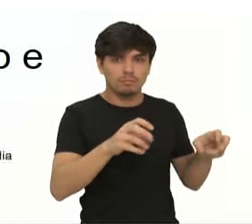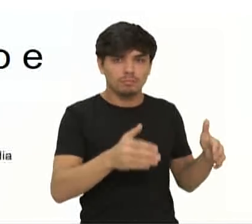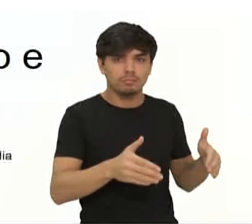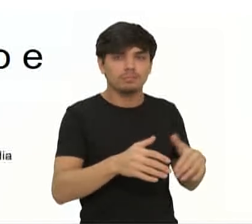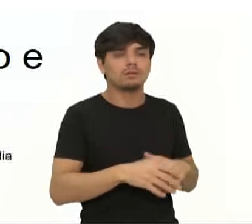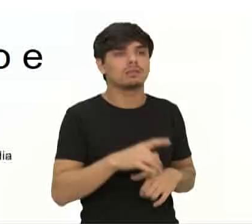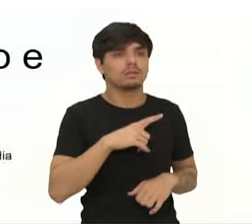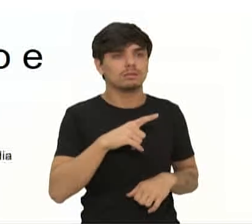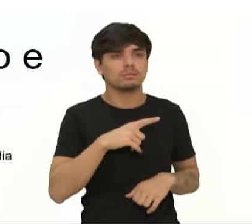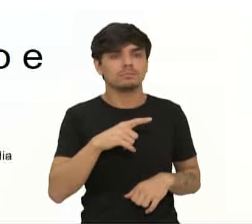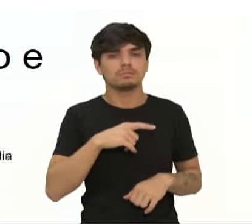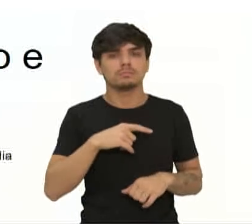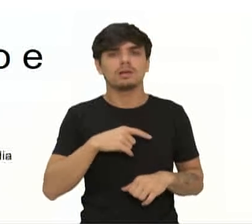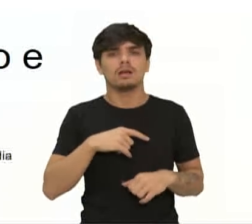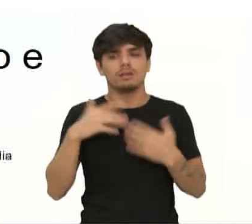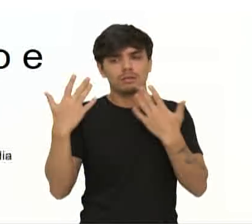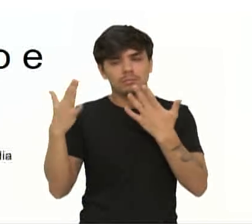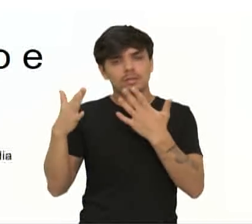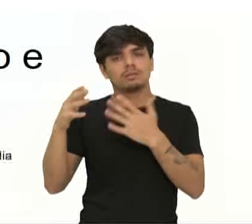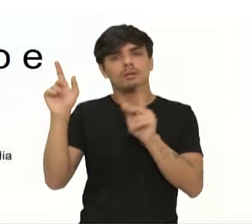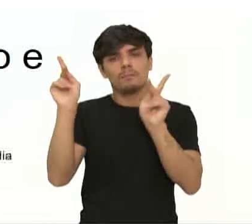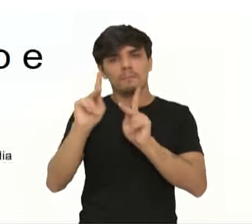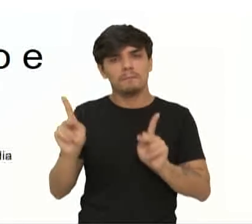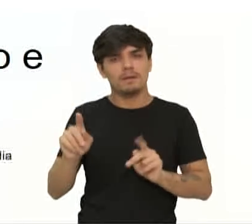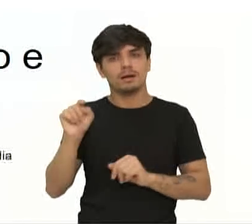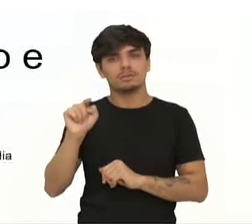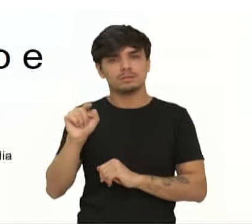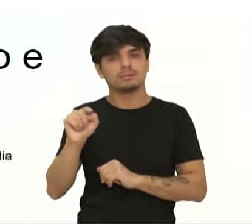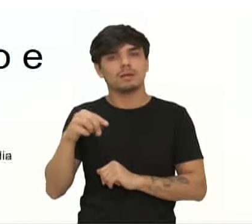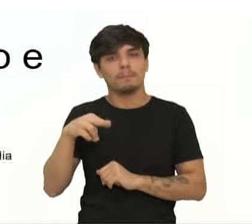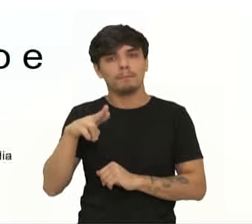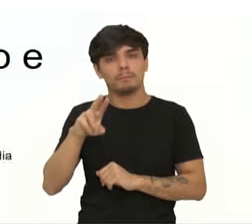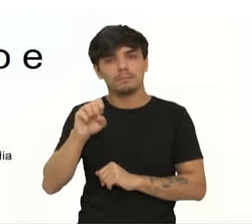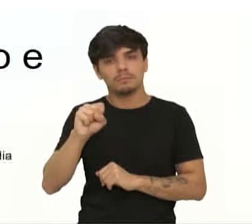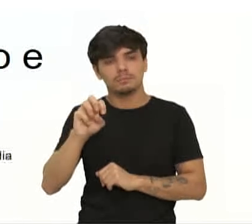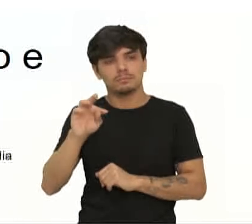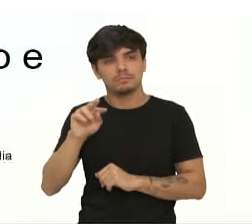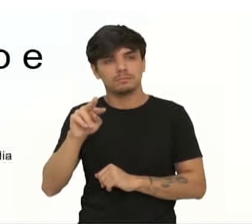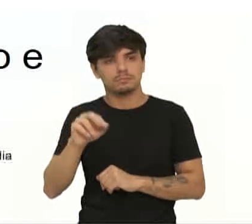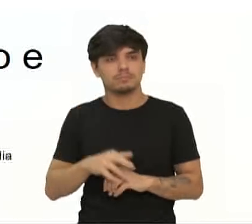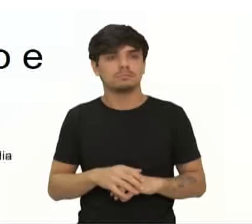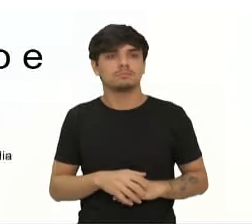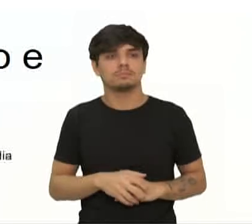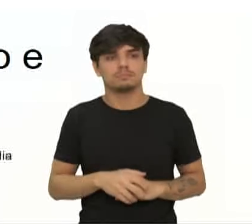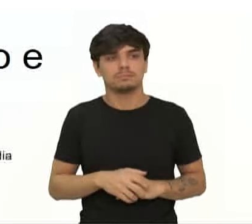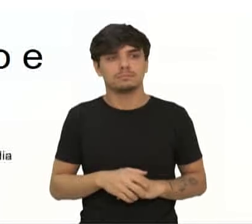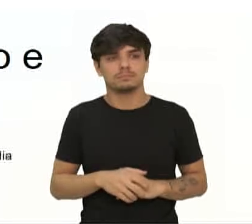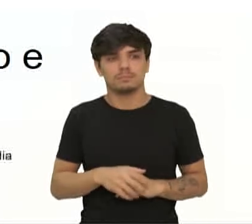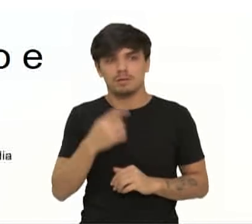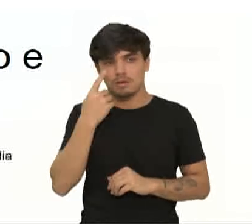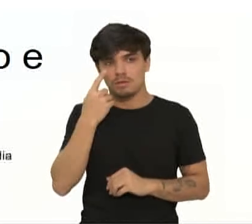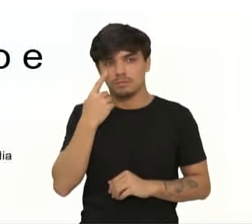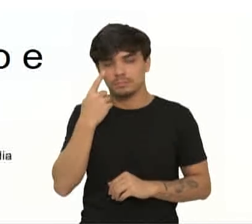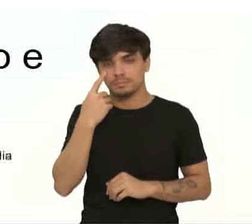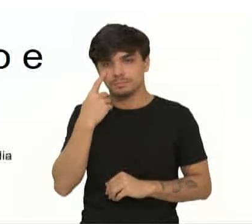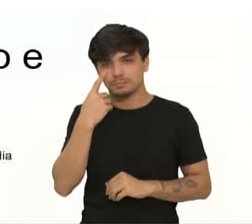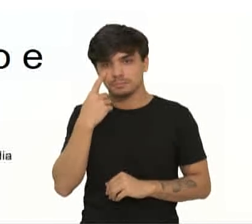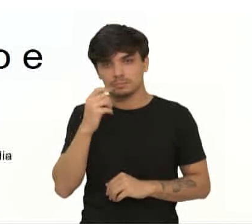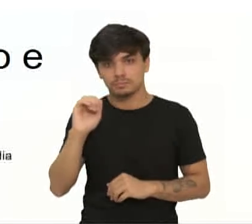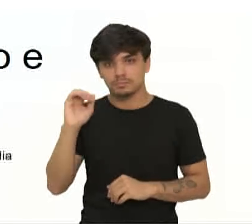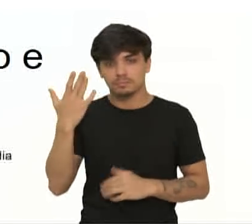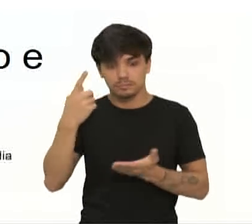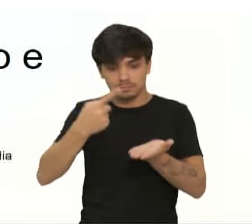em celebração da paz de Münster, né? De Bartholomeus van der Helsting. Olha lá, consequências